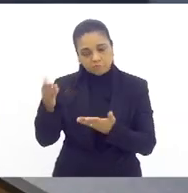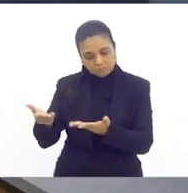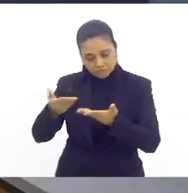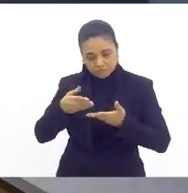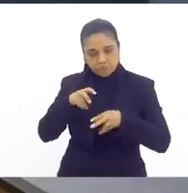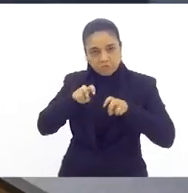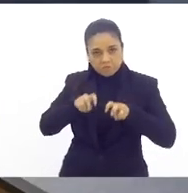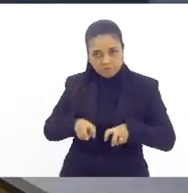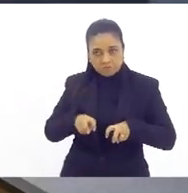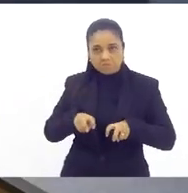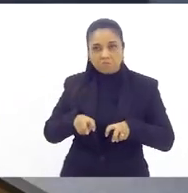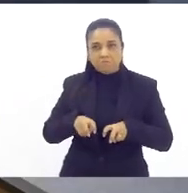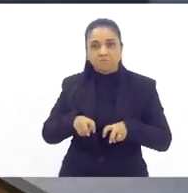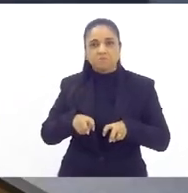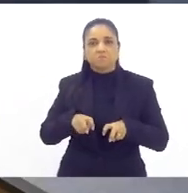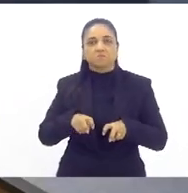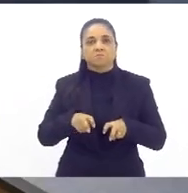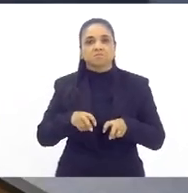também é